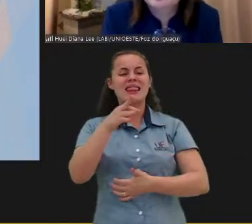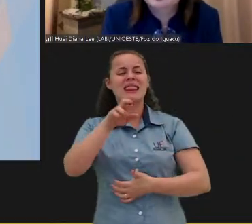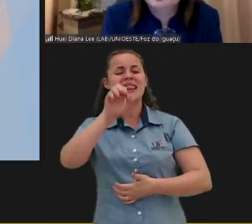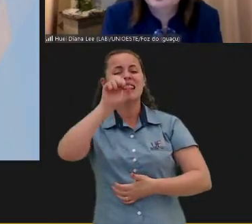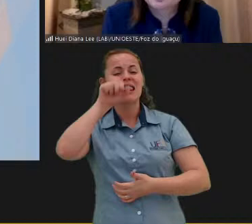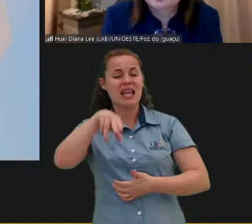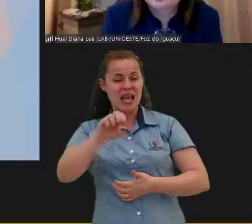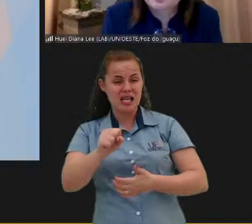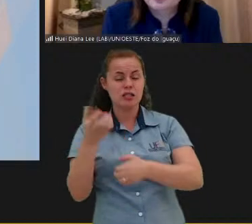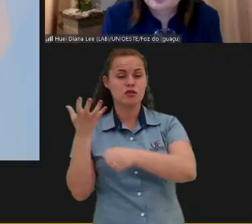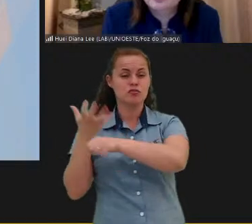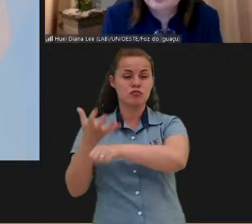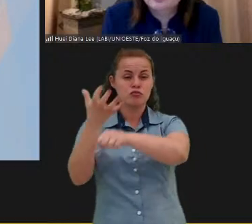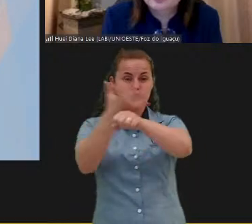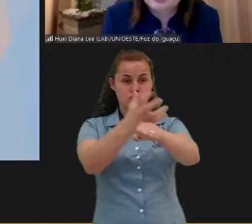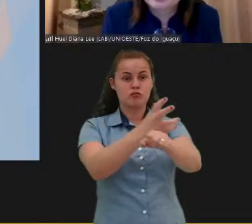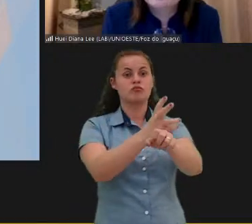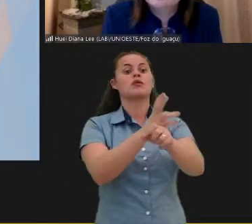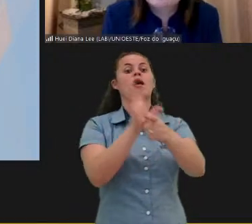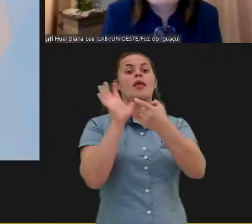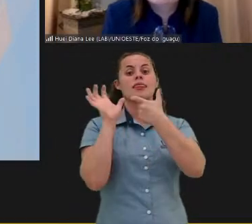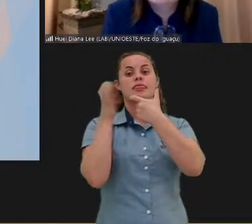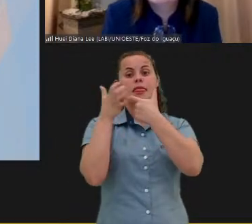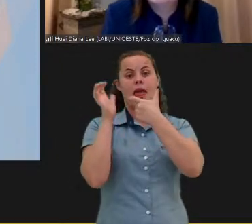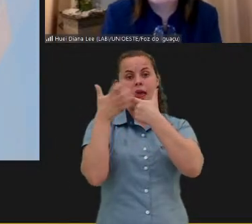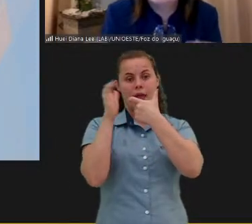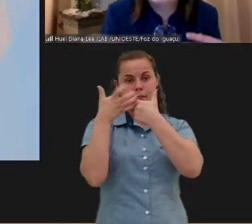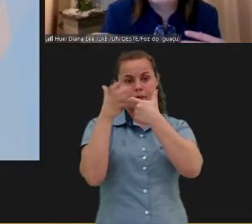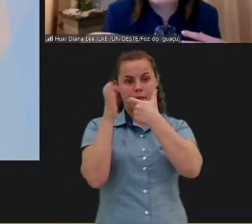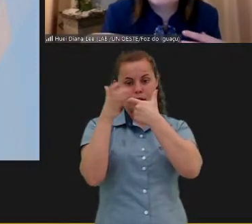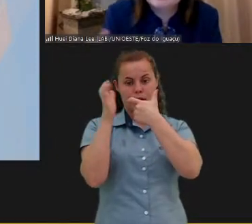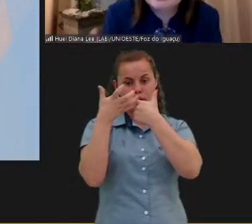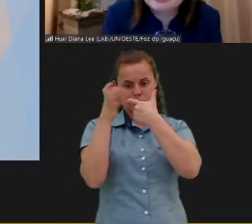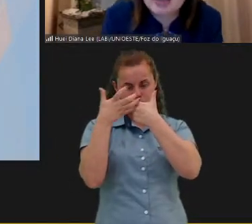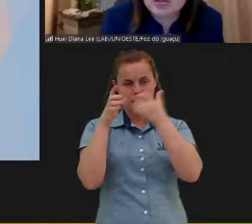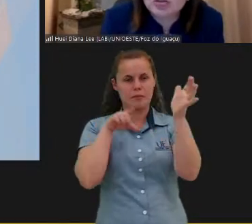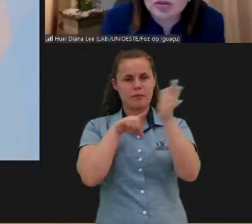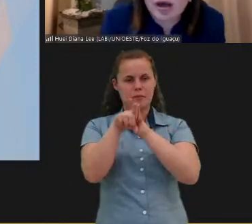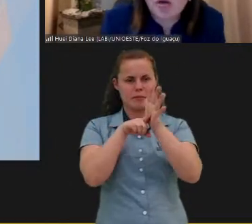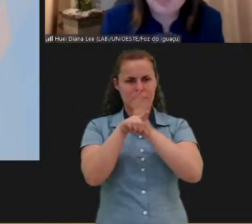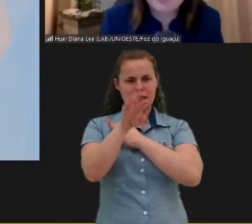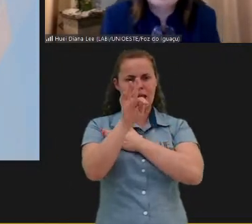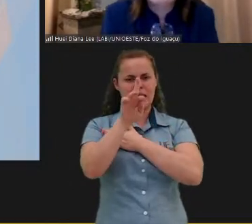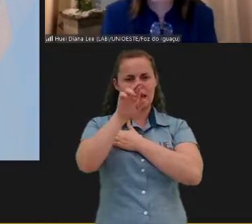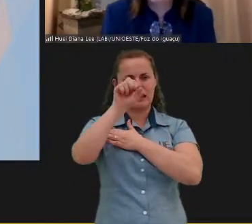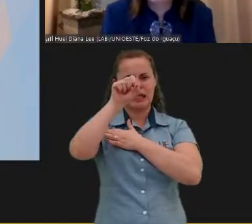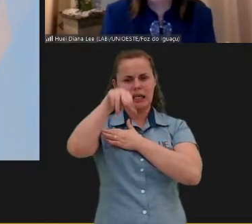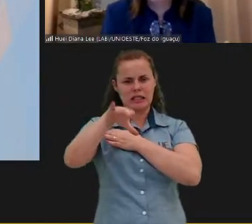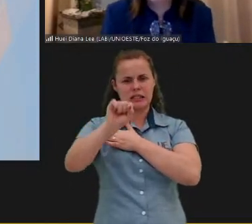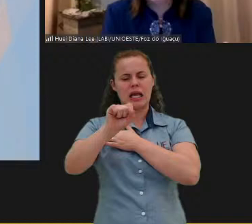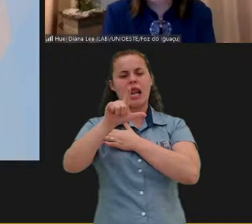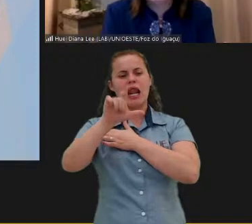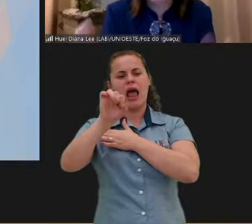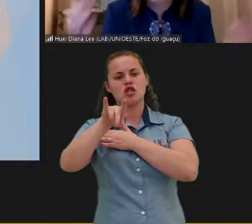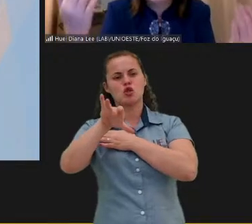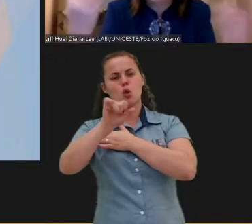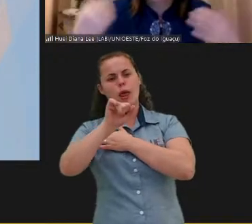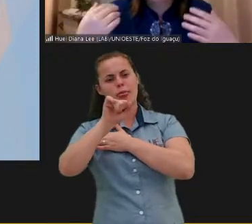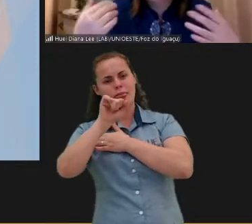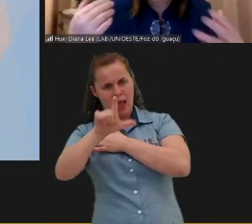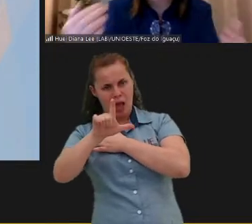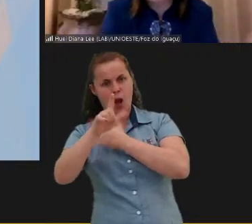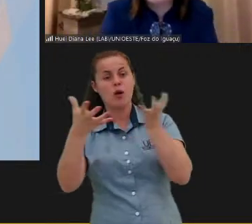termo que surgiu nos últimos anos de pesquisa translacional, no sentido de que a gente